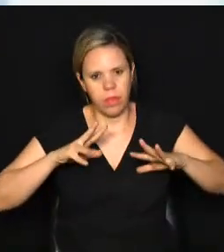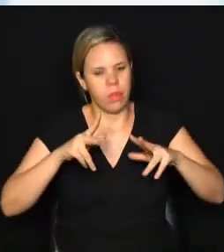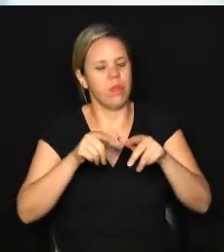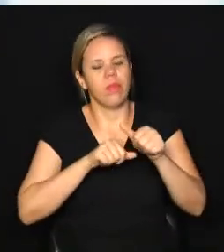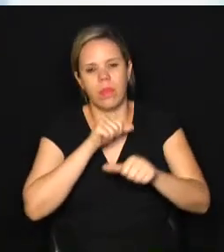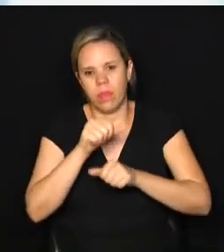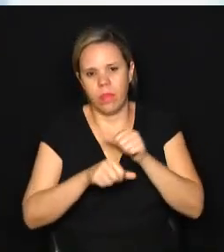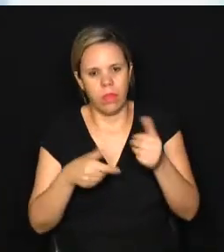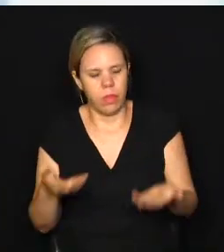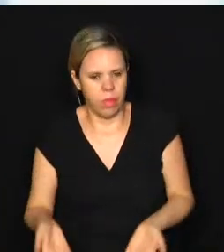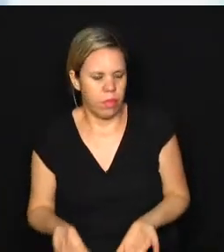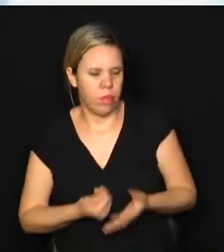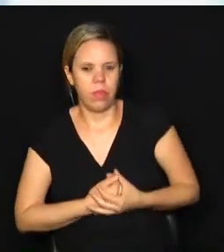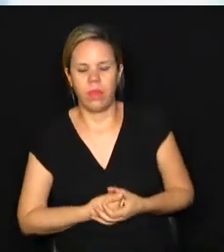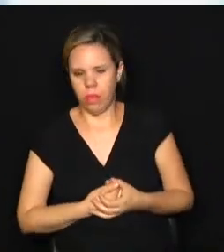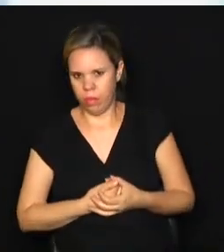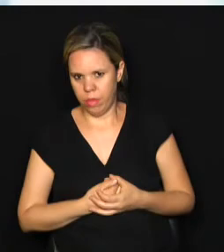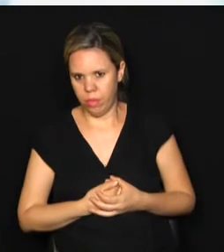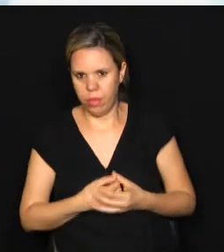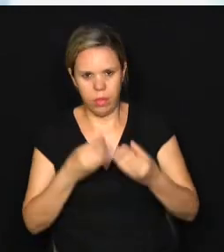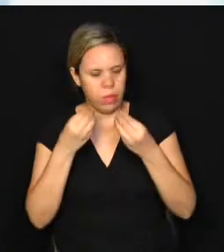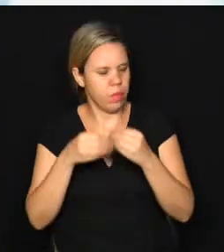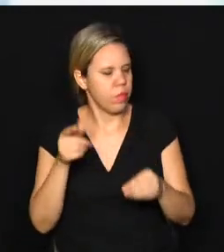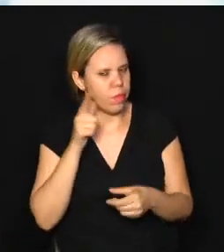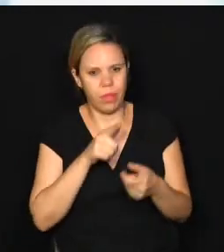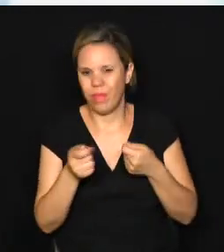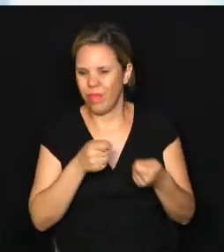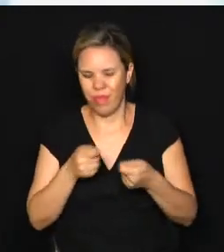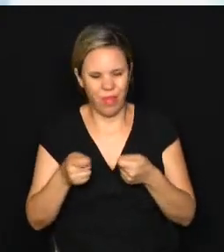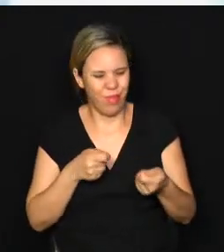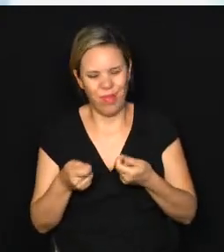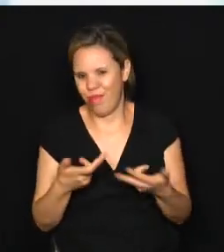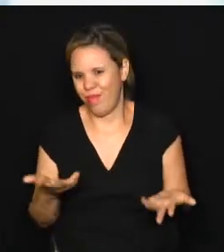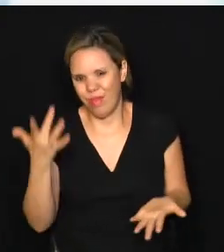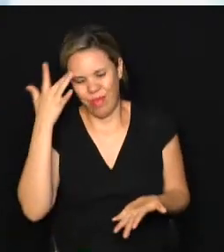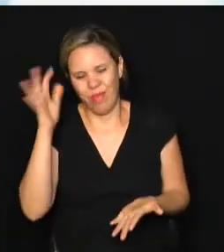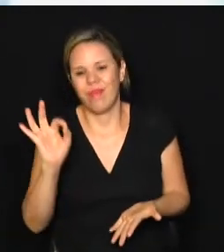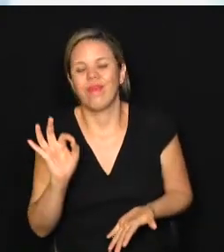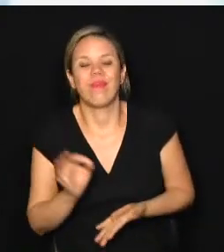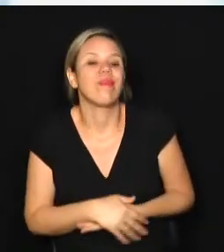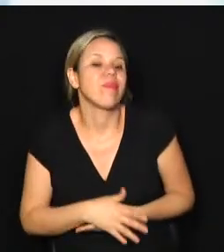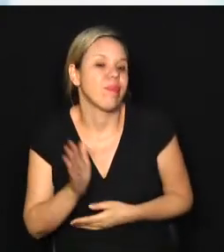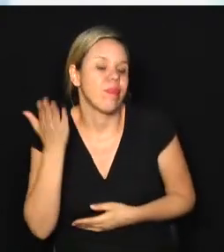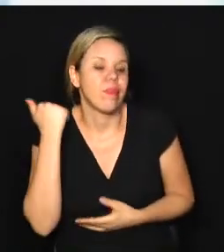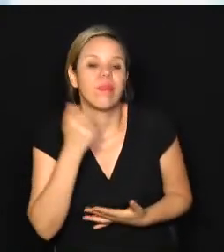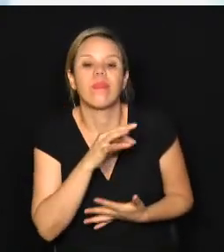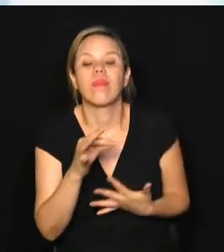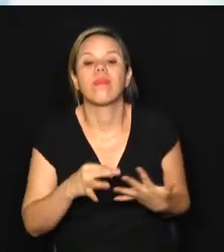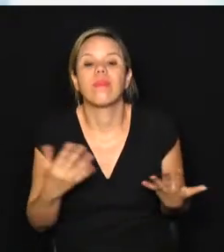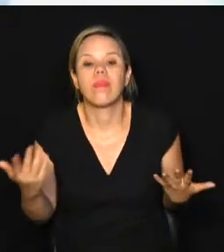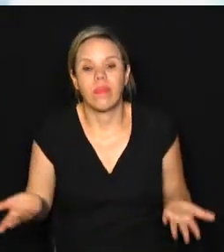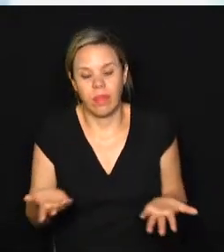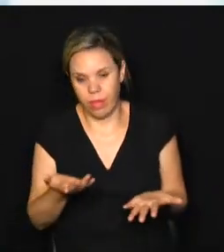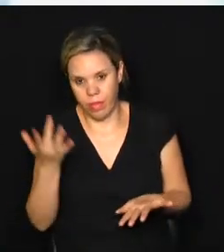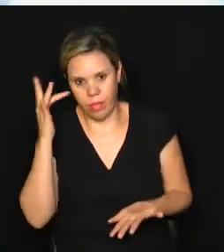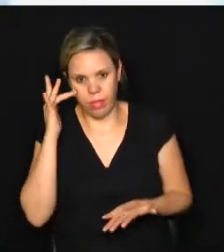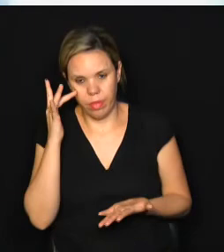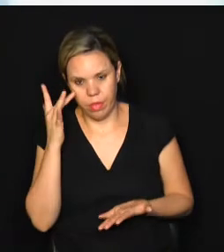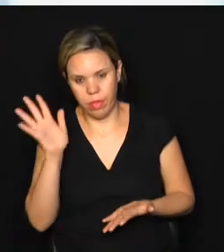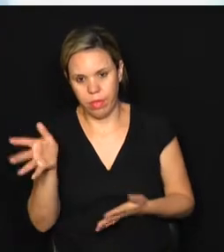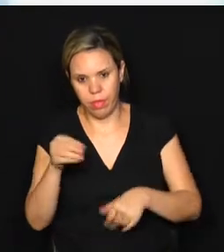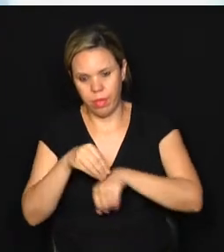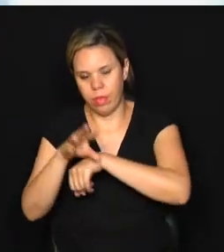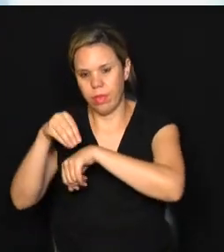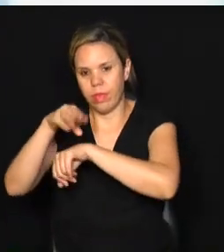acontecer aqui, os impactos que a gente não consegue ainda medir, mas que a gente sabe já quais são. Eu acho que eles já trouxeram